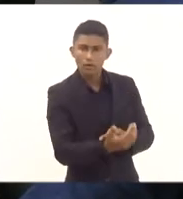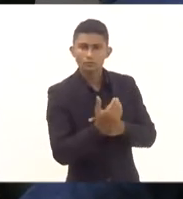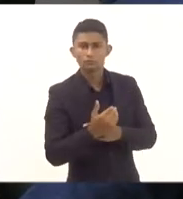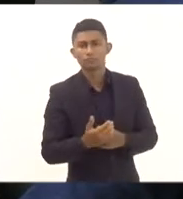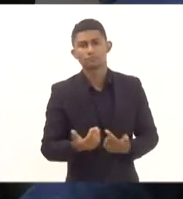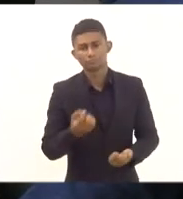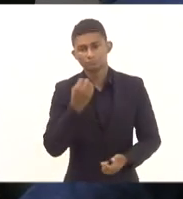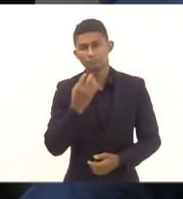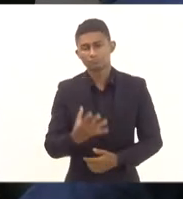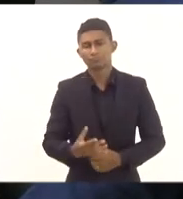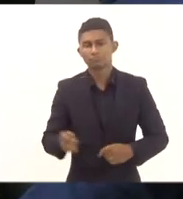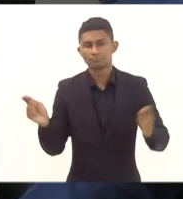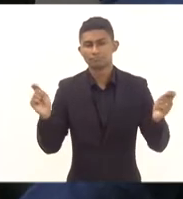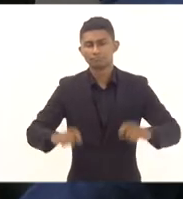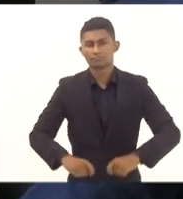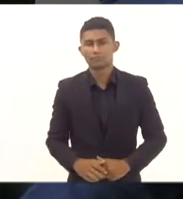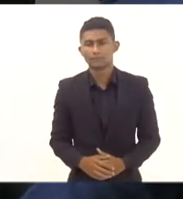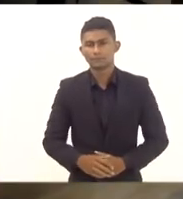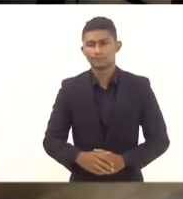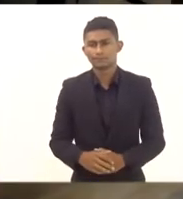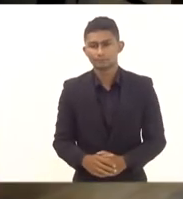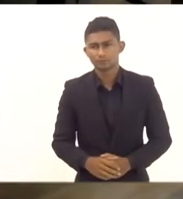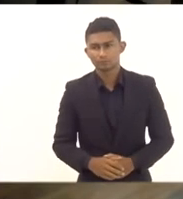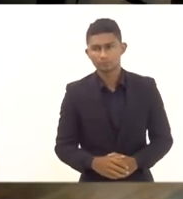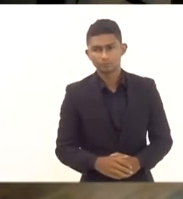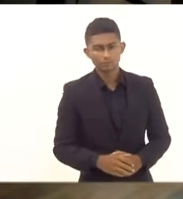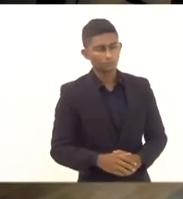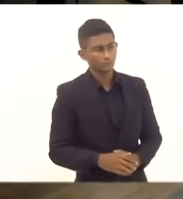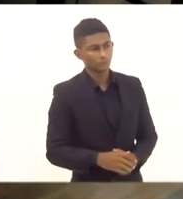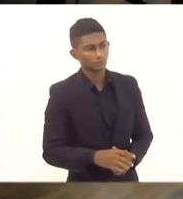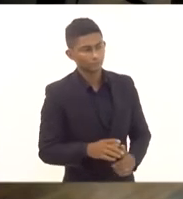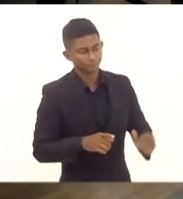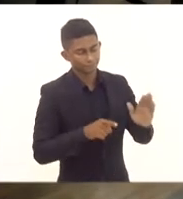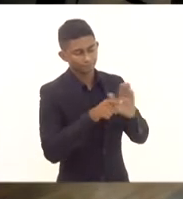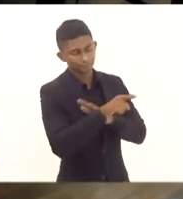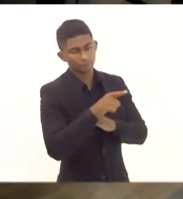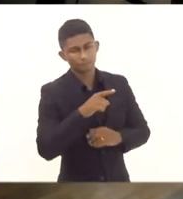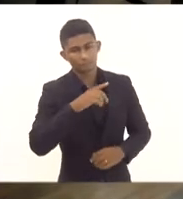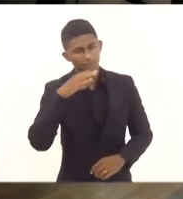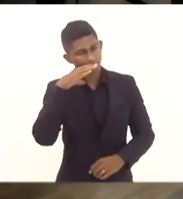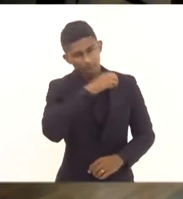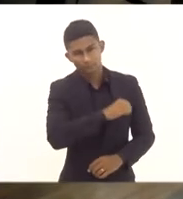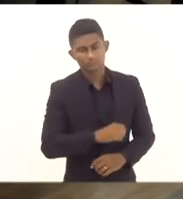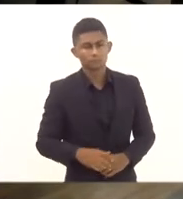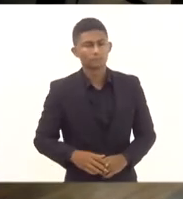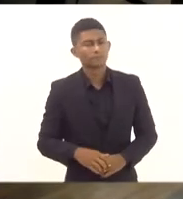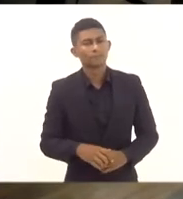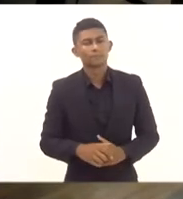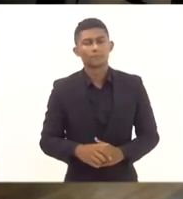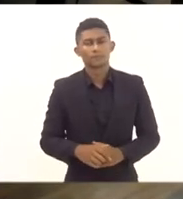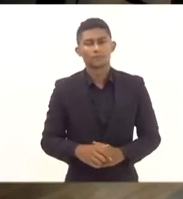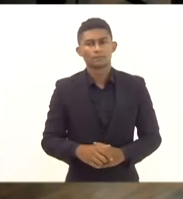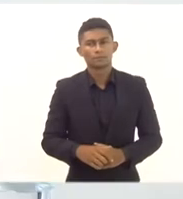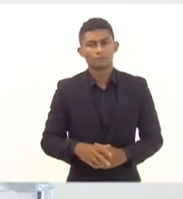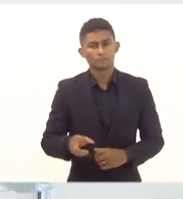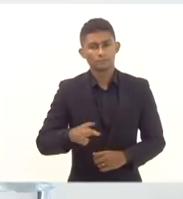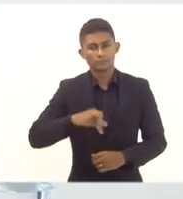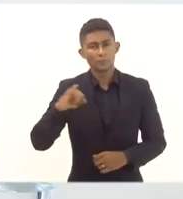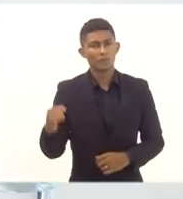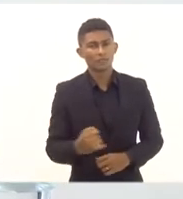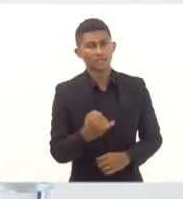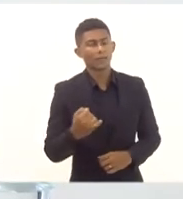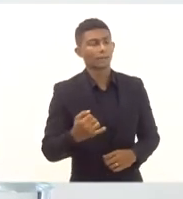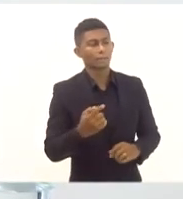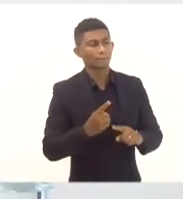enorme você é muito rápido que o senhor Gustavo tocou na